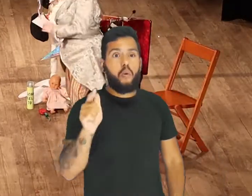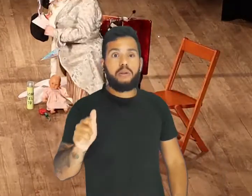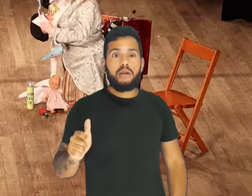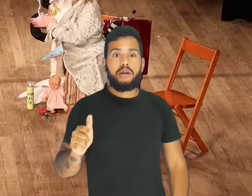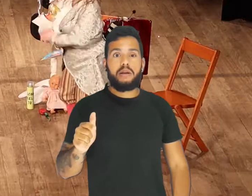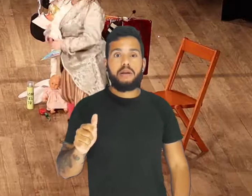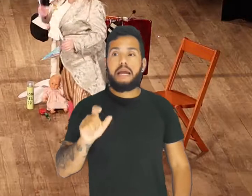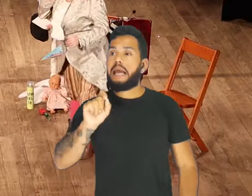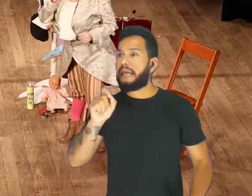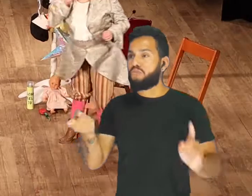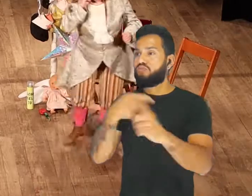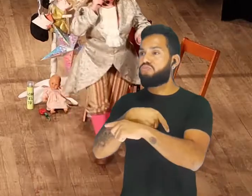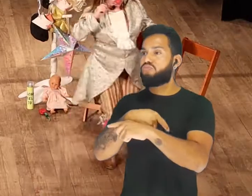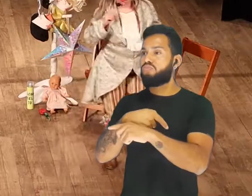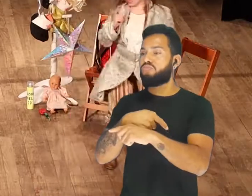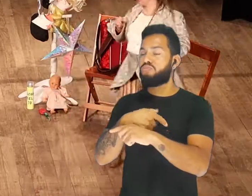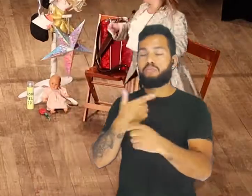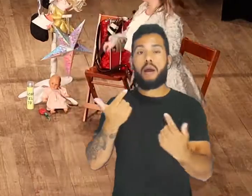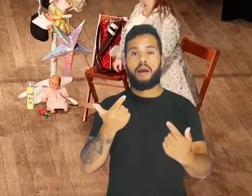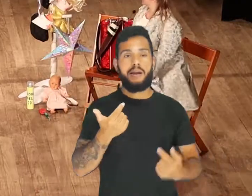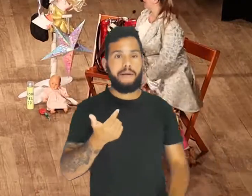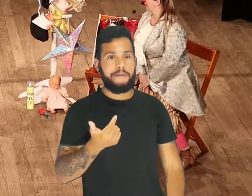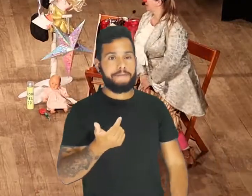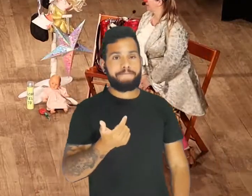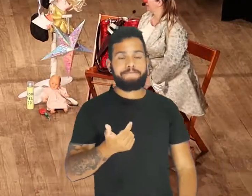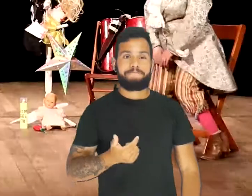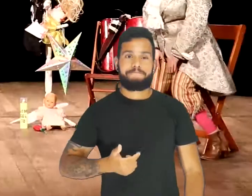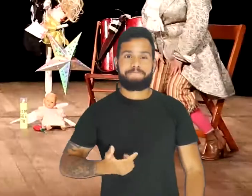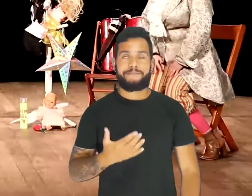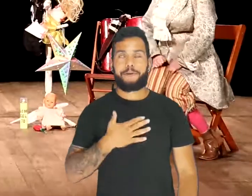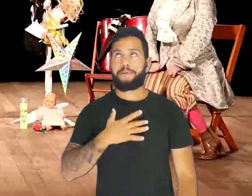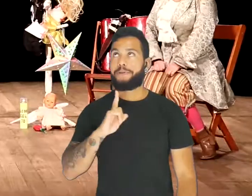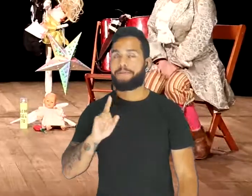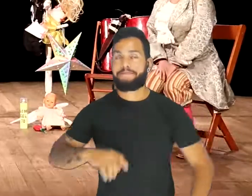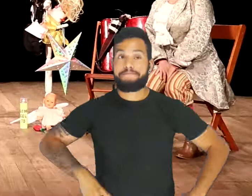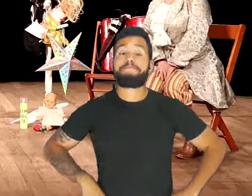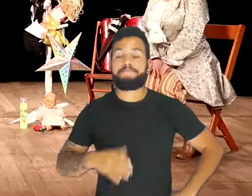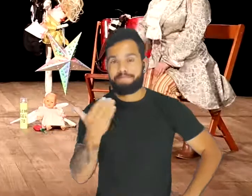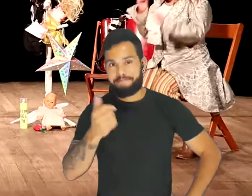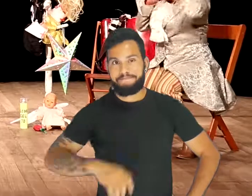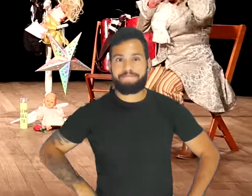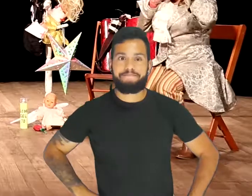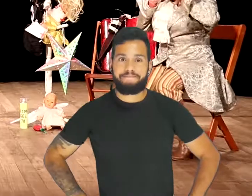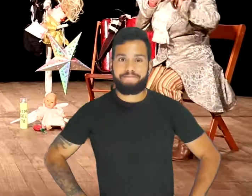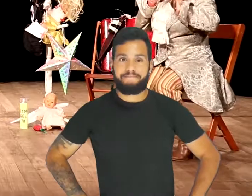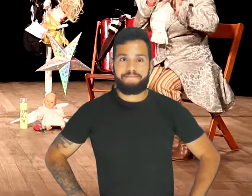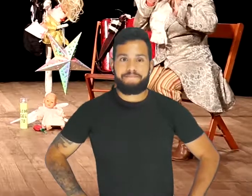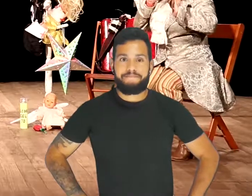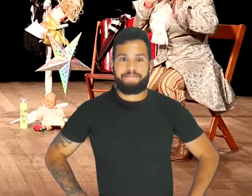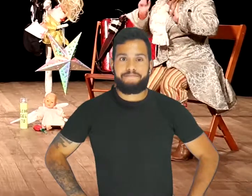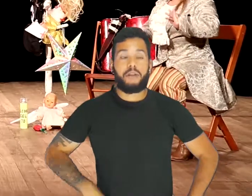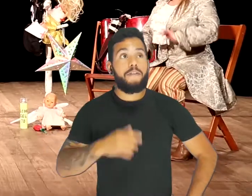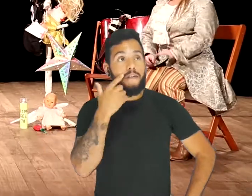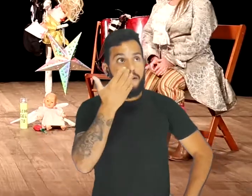Eu sou ótimo. A última. Sou eu. Ah, eu tenho outra ideia. Quem é que falar. Fica ali? Eu. Tá, depois eu vou falar minha ideia. Tá. Ai, meu Deus.